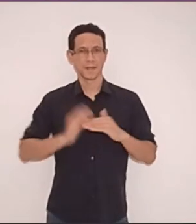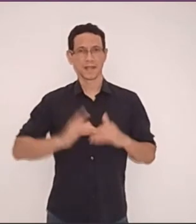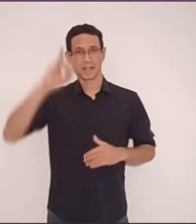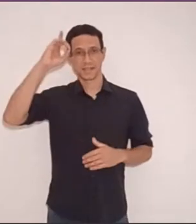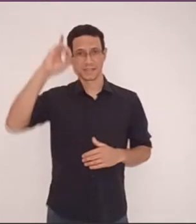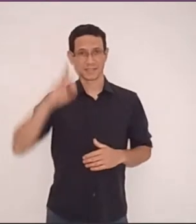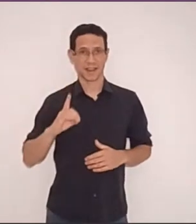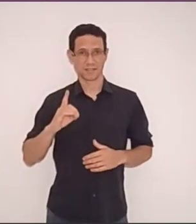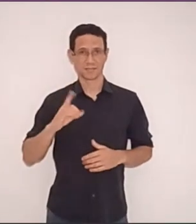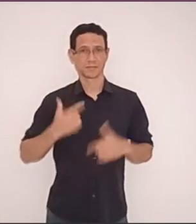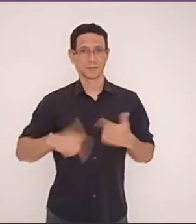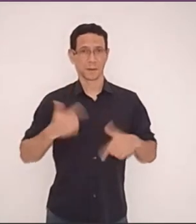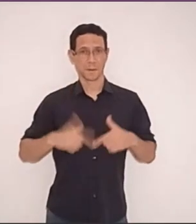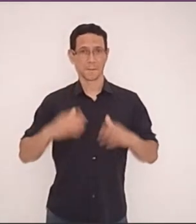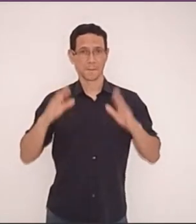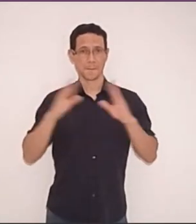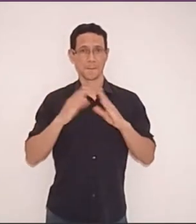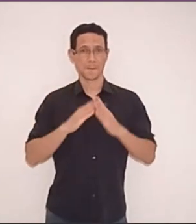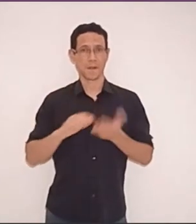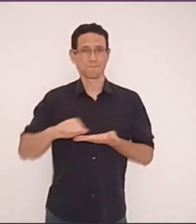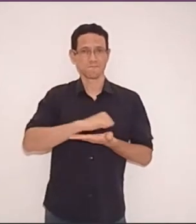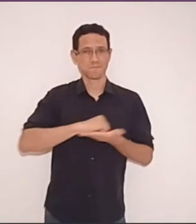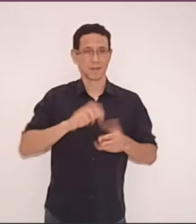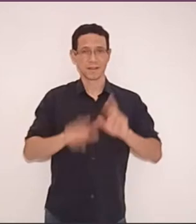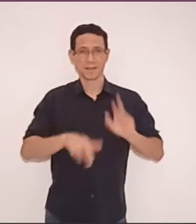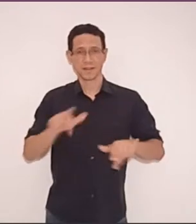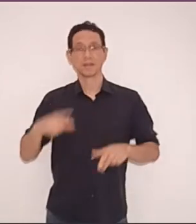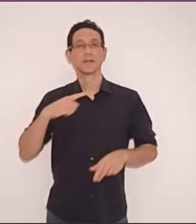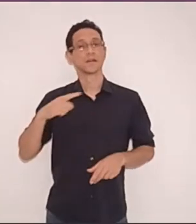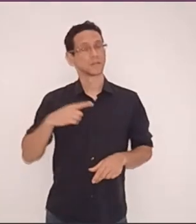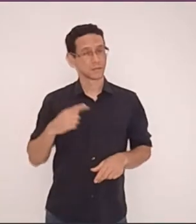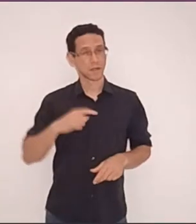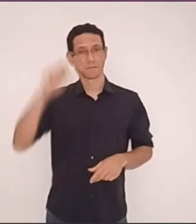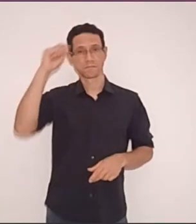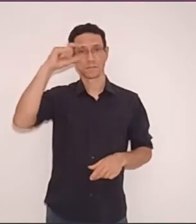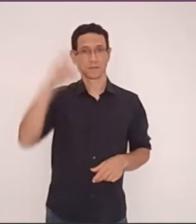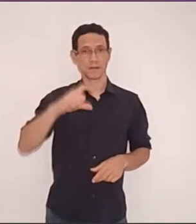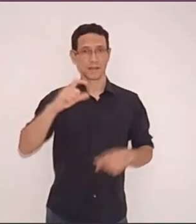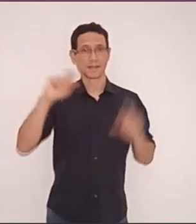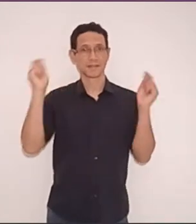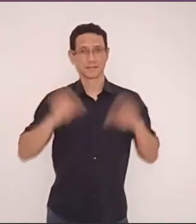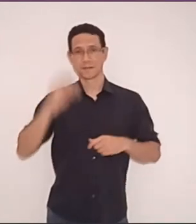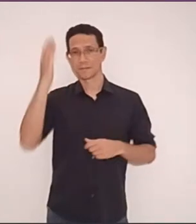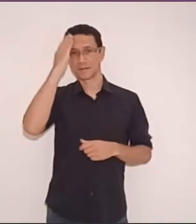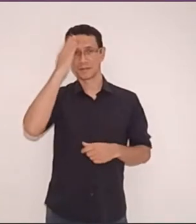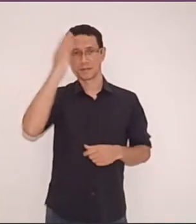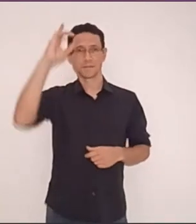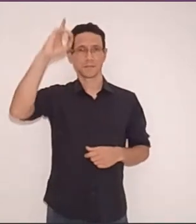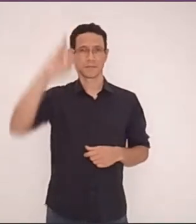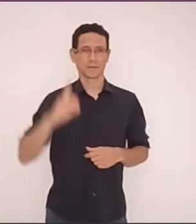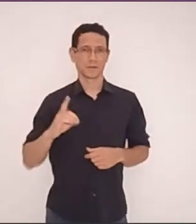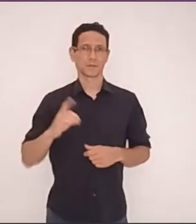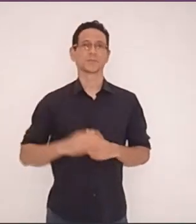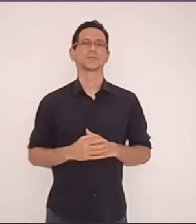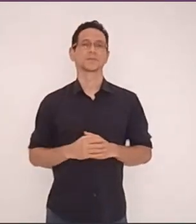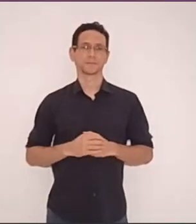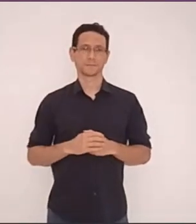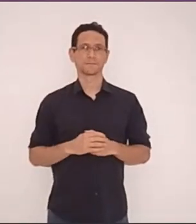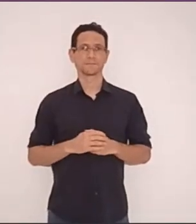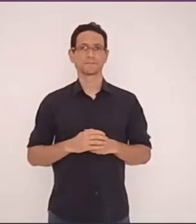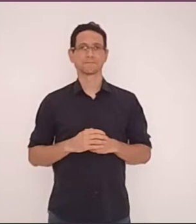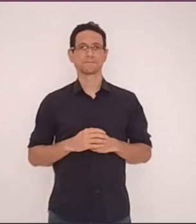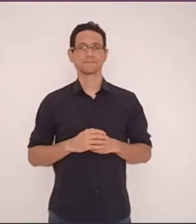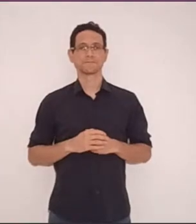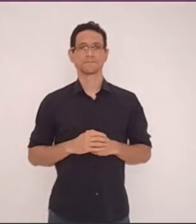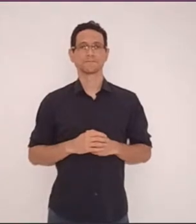das trabalhadoras domésticas de uma forma bem interessante para que elas conheçam os seus direitos também e